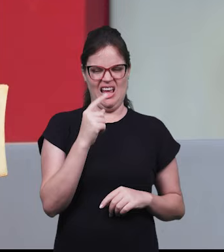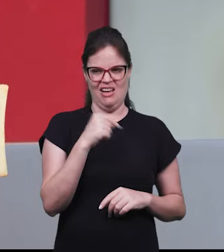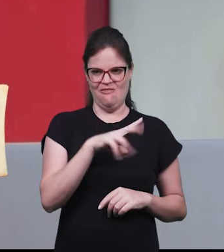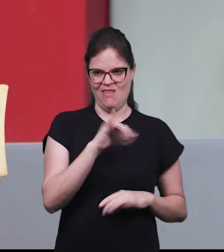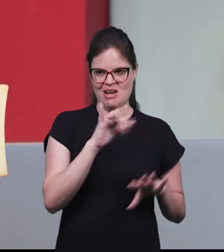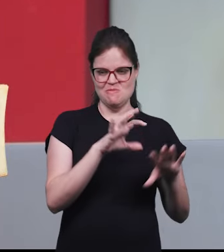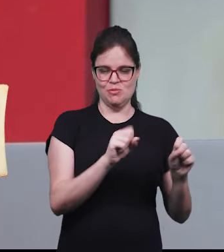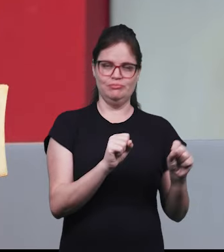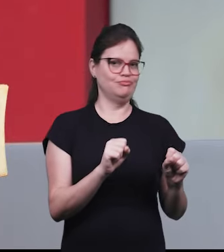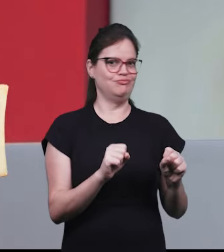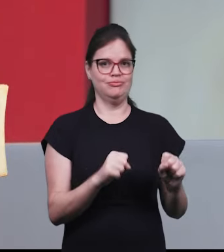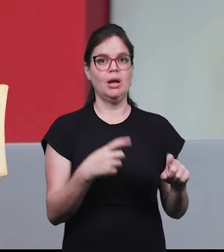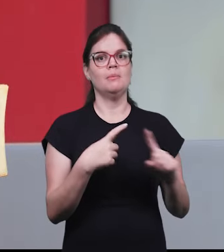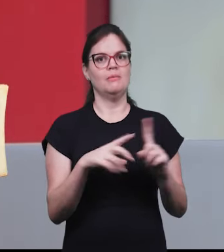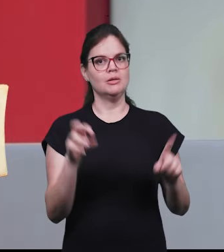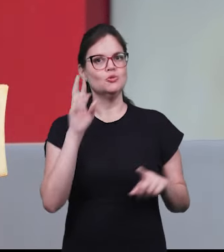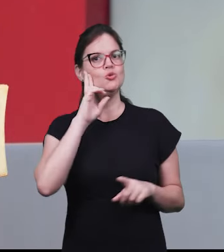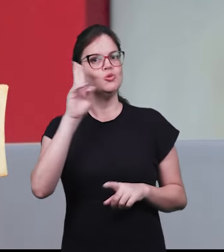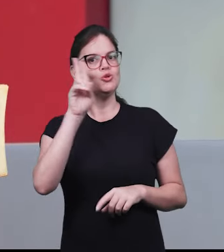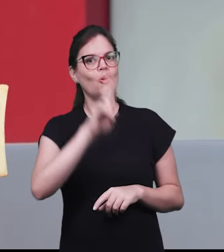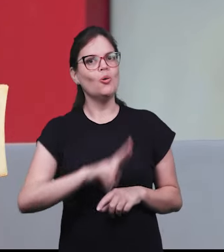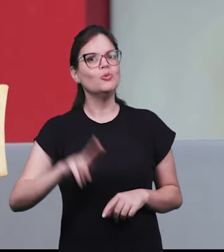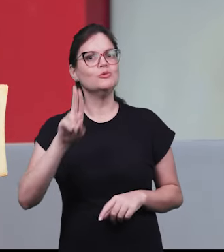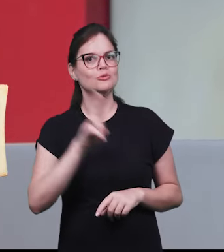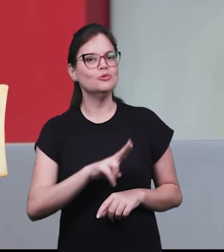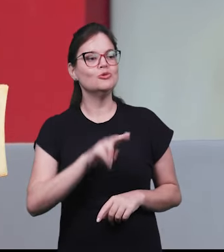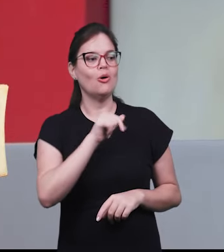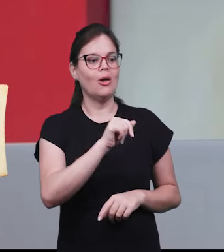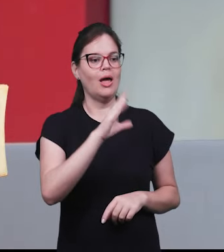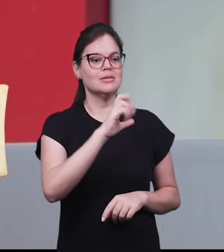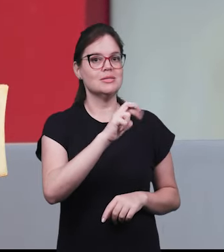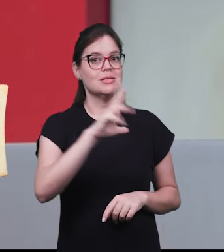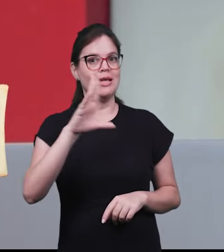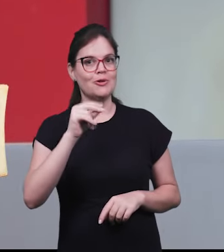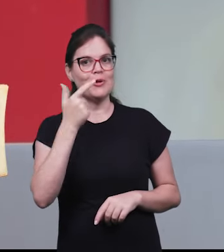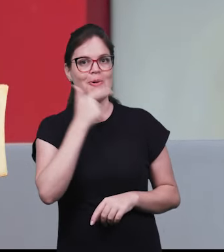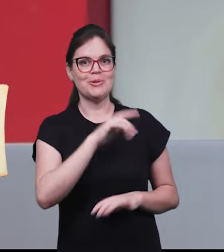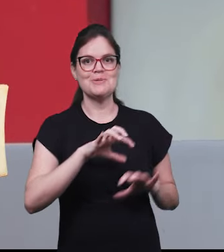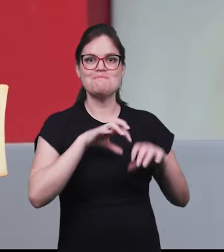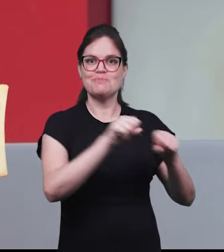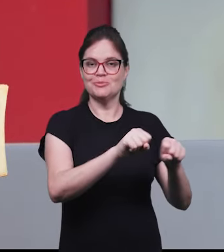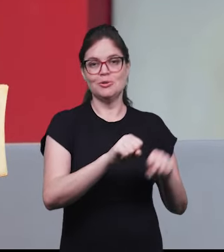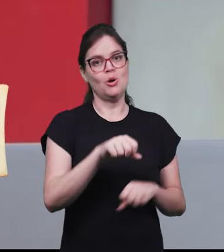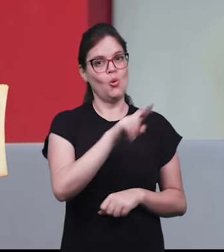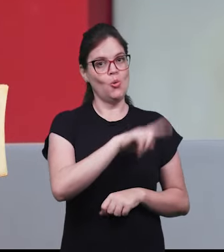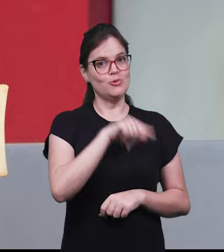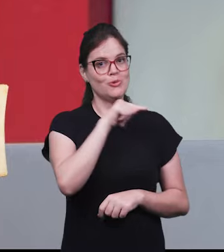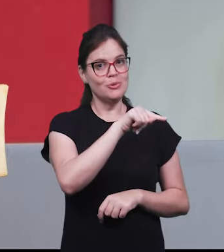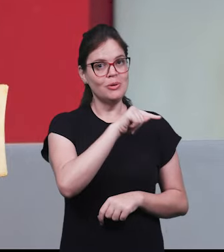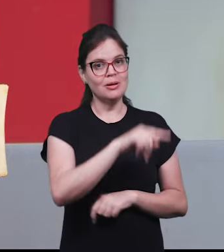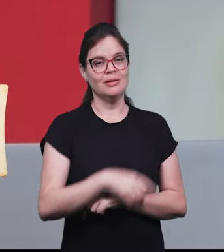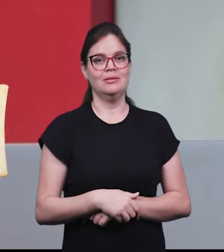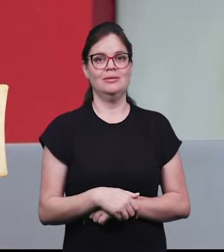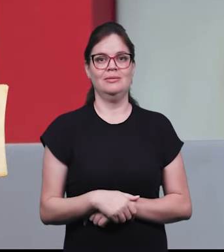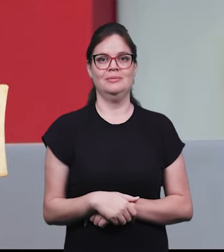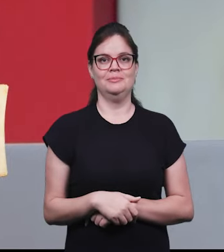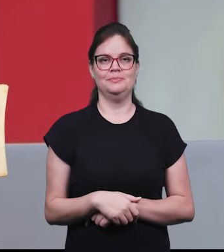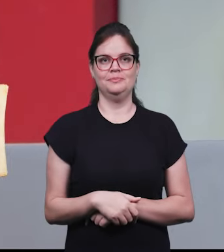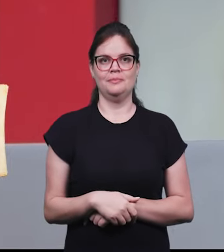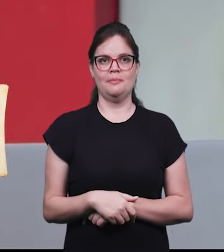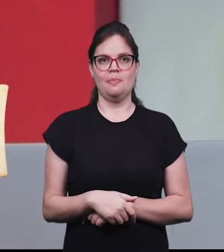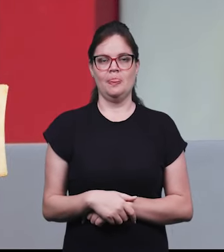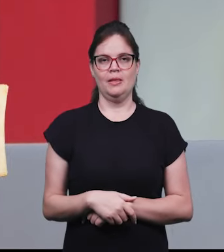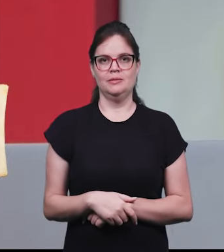não. Mas o Senhor ia usar exatamente para conquistar a Babilônia e usar Ciro, como nós estamos falando aqui. Agora, eu queria